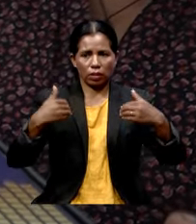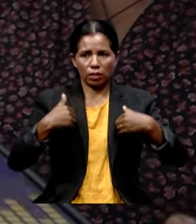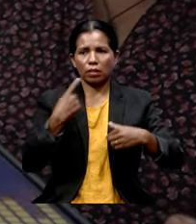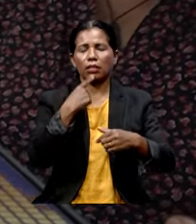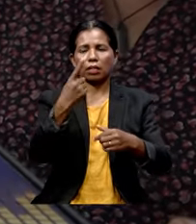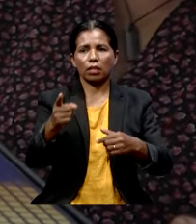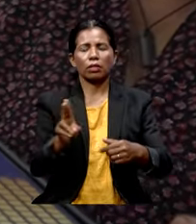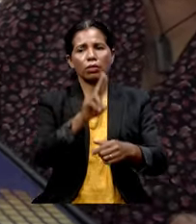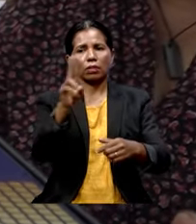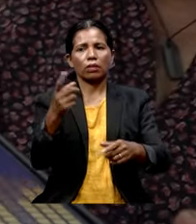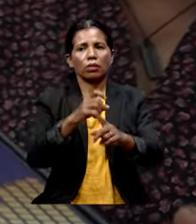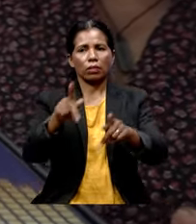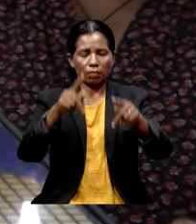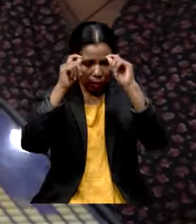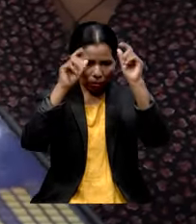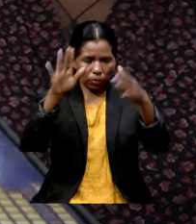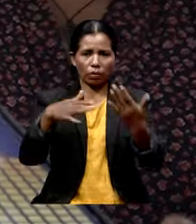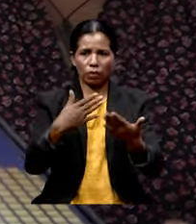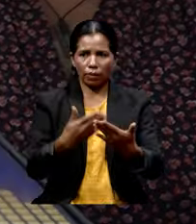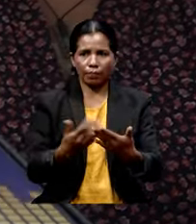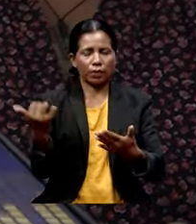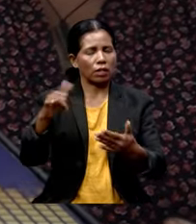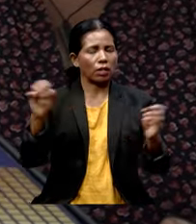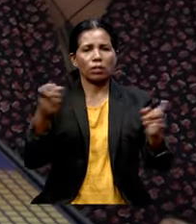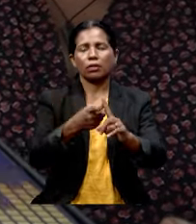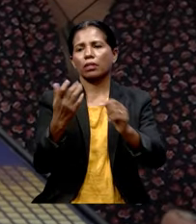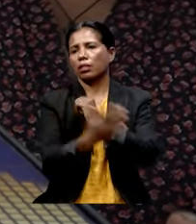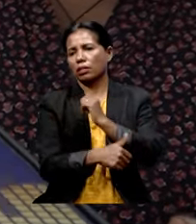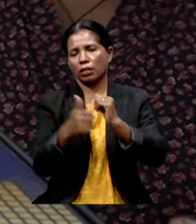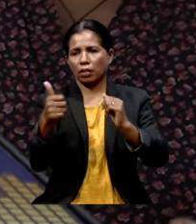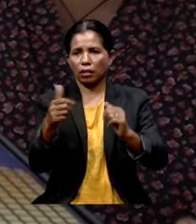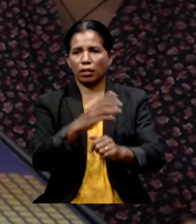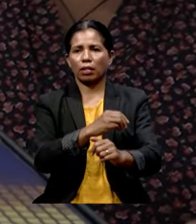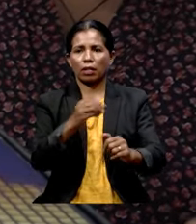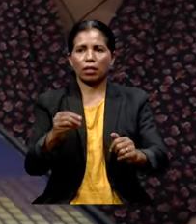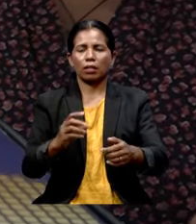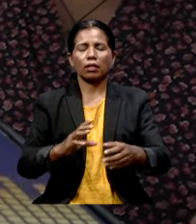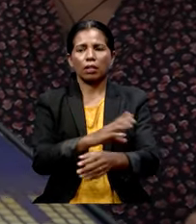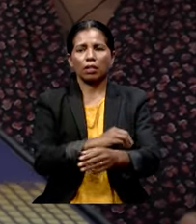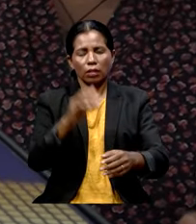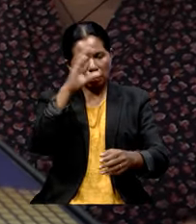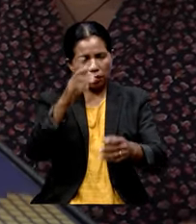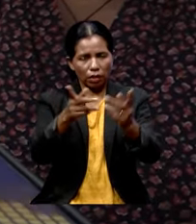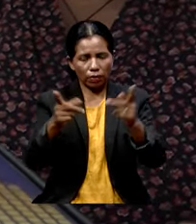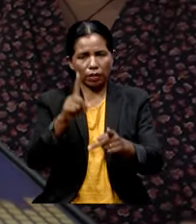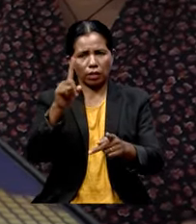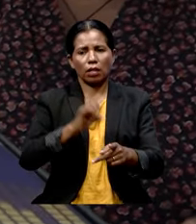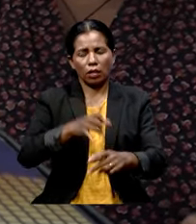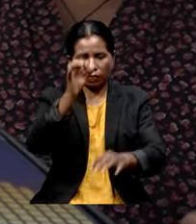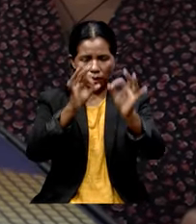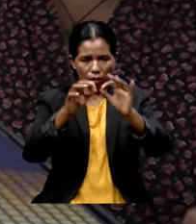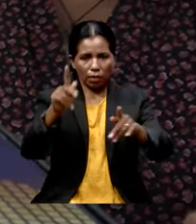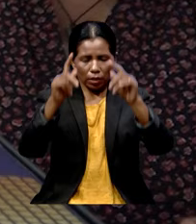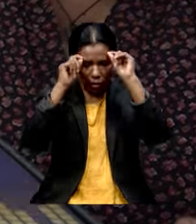consegue gere porque sir ne maioria timor oan sir los mais se é mais raiselo que mesmo se desenrasca para tu boca fatinha how fear que tá timor